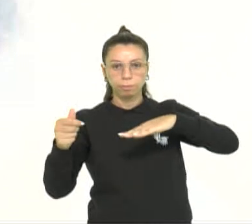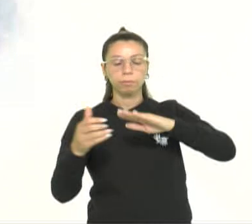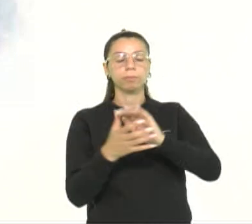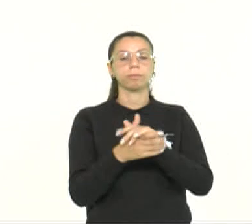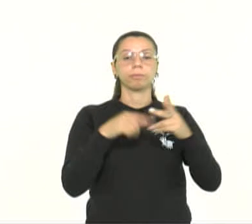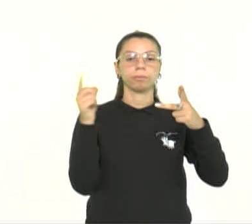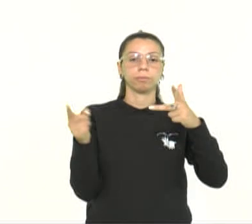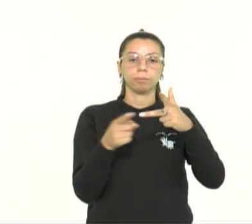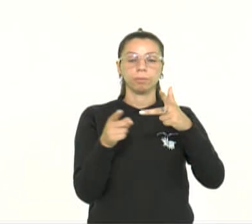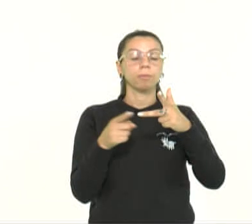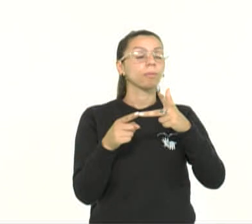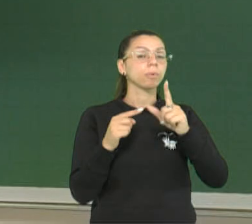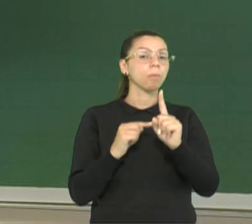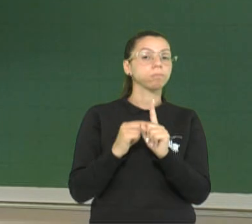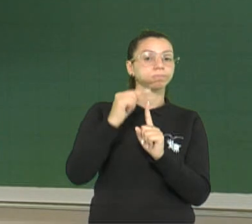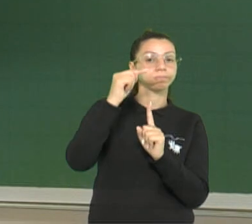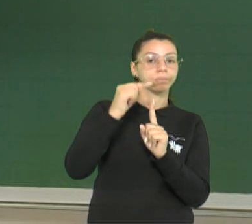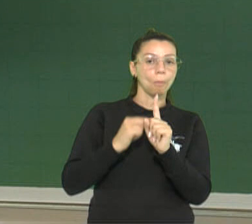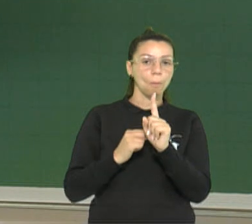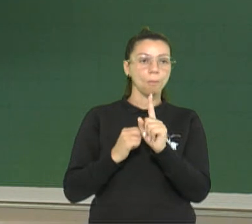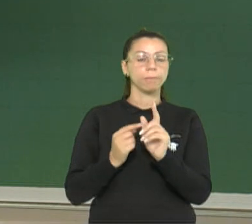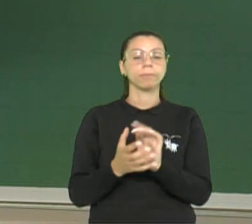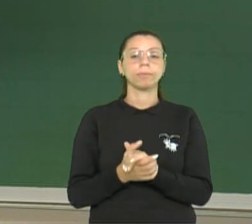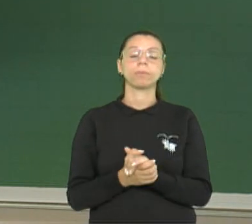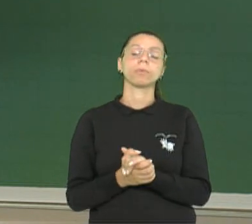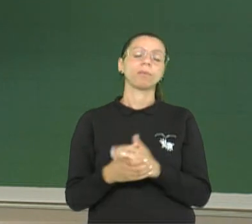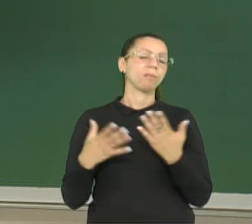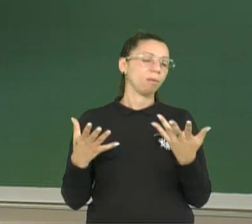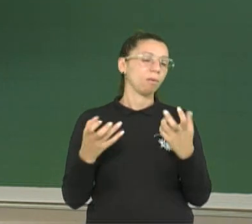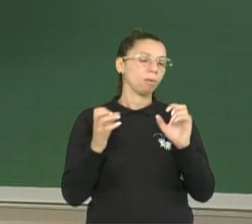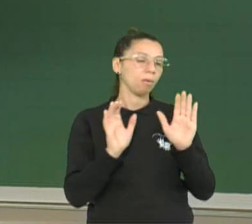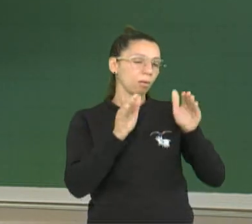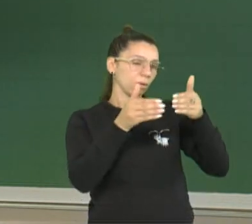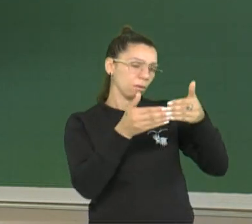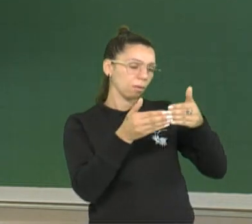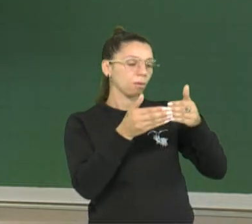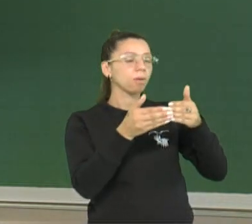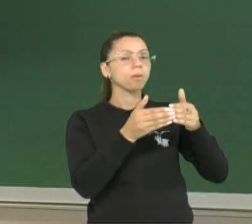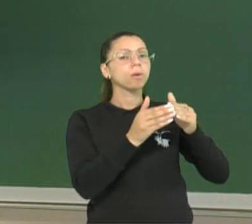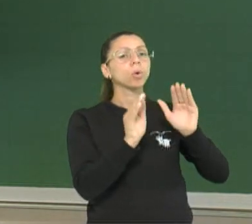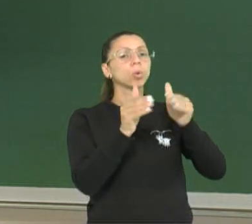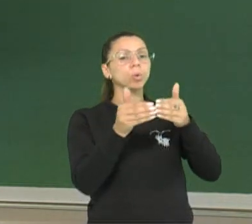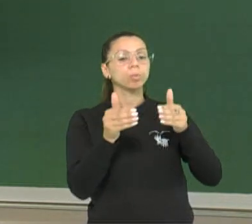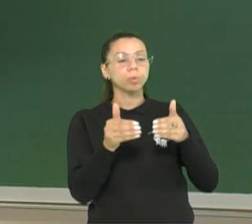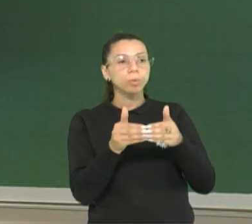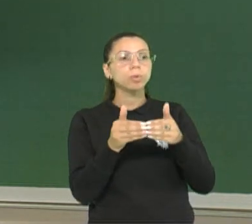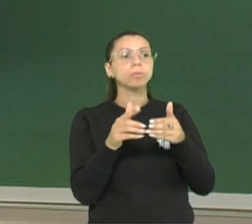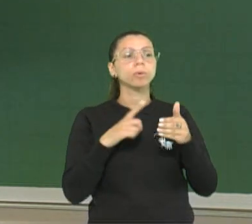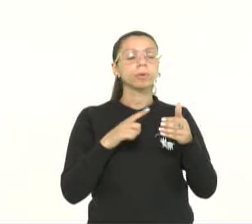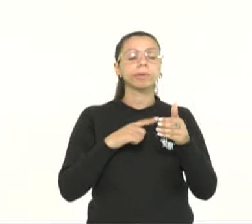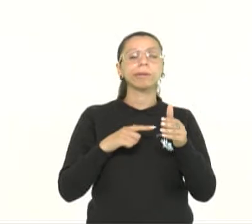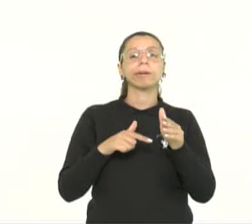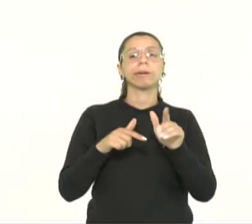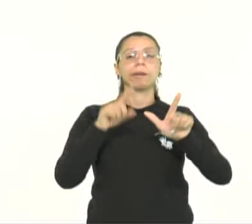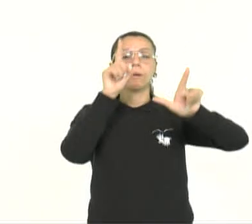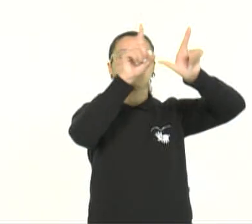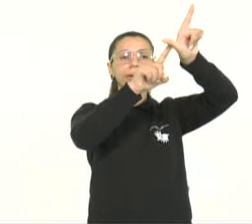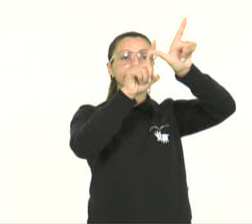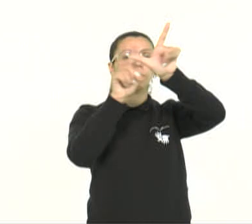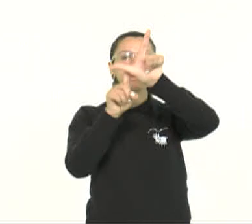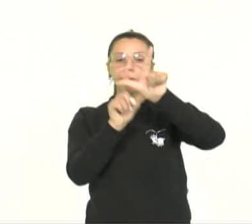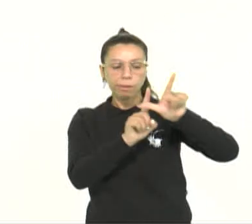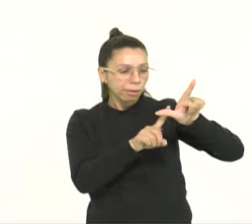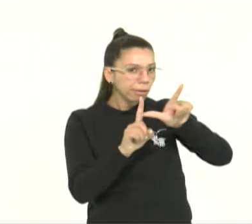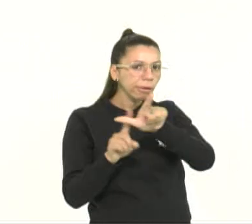indica o nível de calor. Então, quando a gente olha para a classificação de Köppen, nós vamos perceber esse monte de letras. Observe aqui,